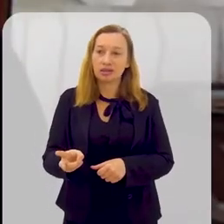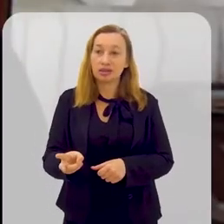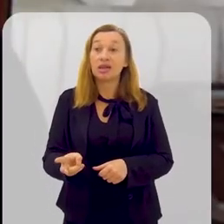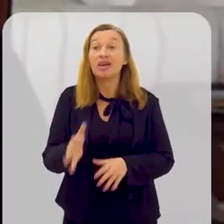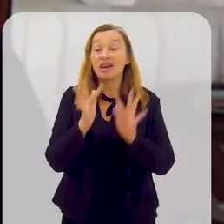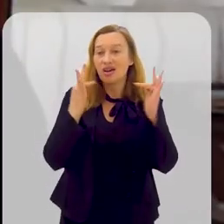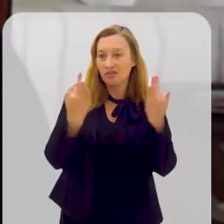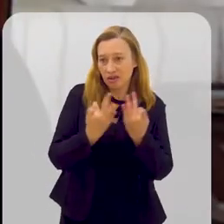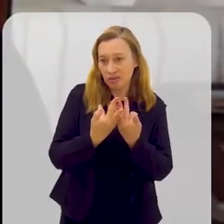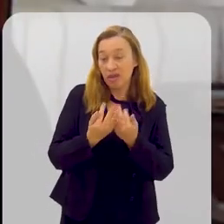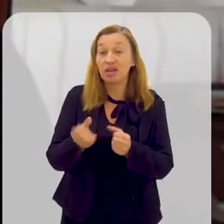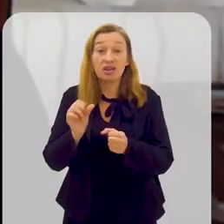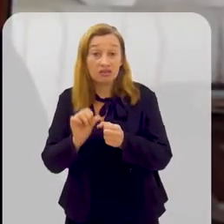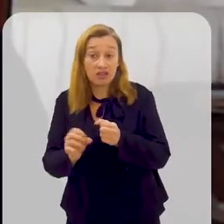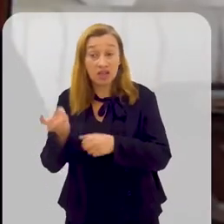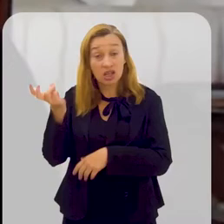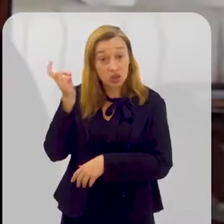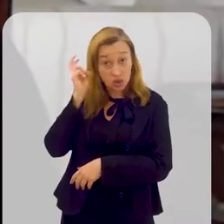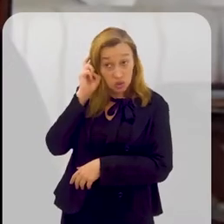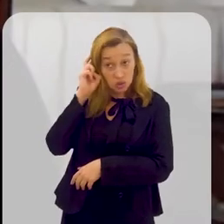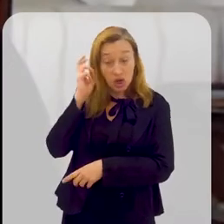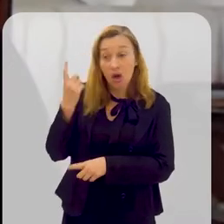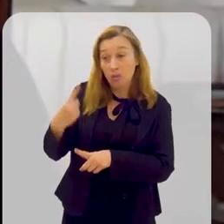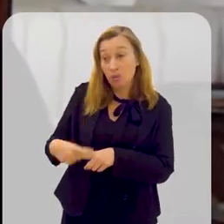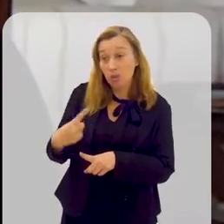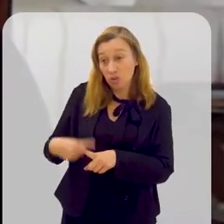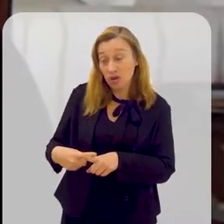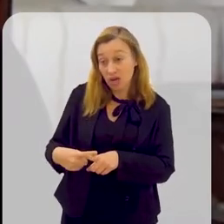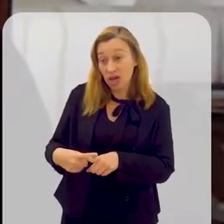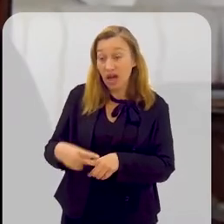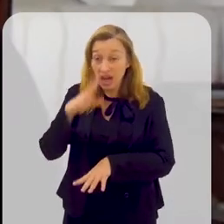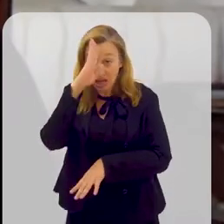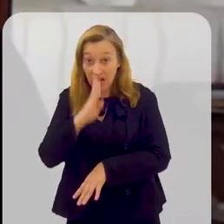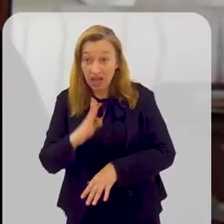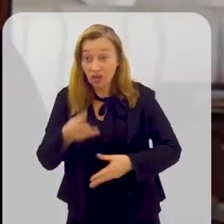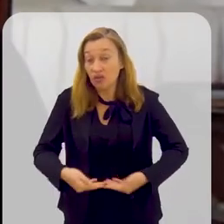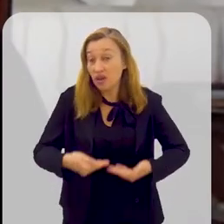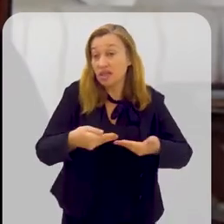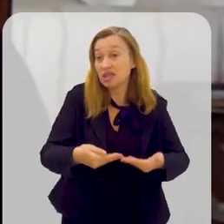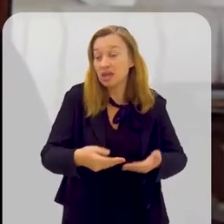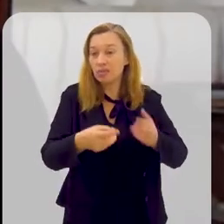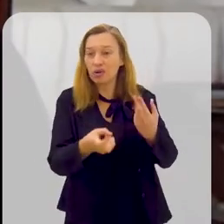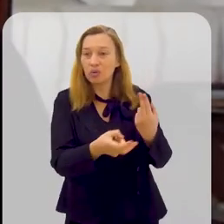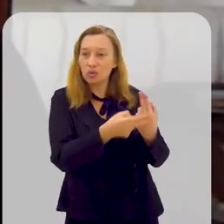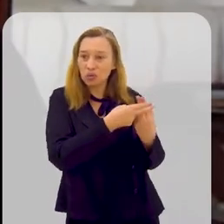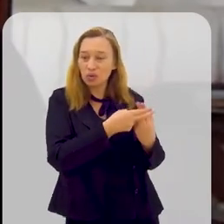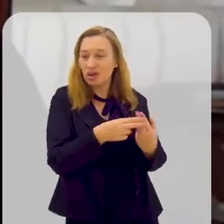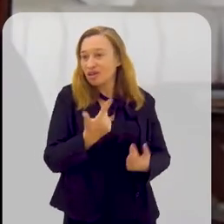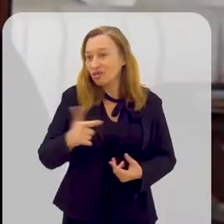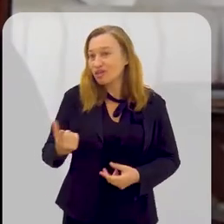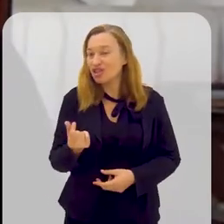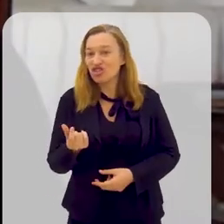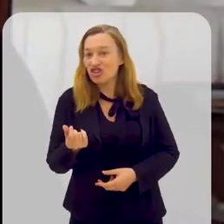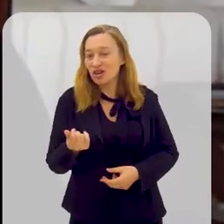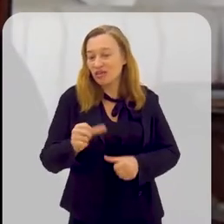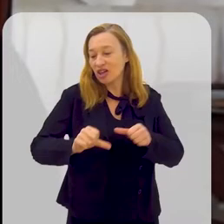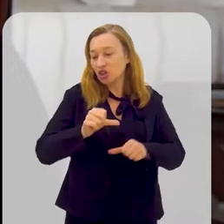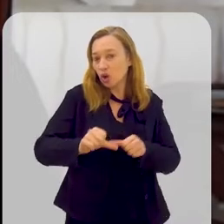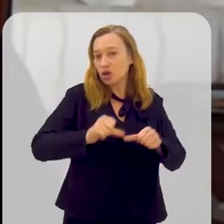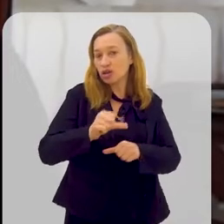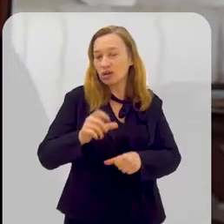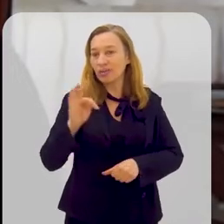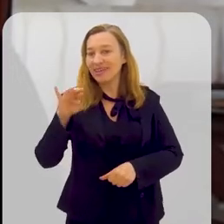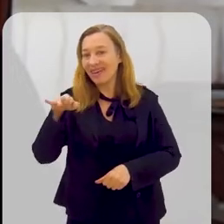com muita frequência e a família os que fizeram cirurgia porque ela é gratuito oferecida pelo SUS mas não tenho dinheiro